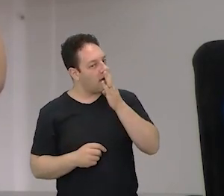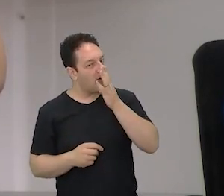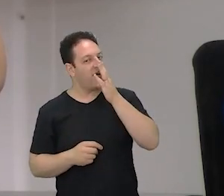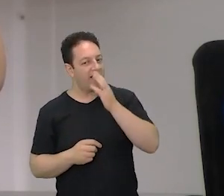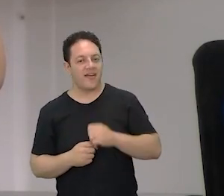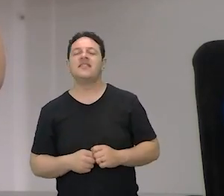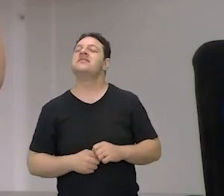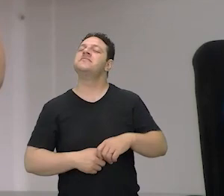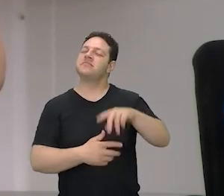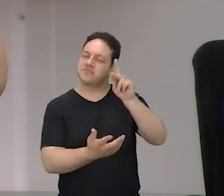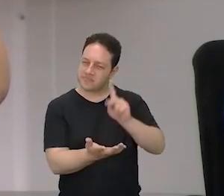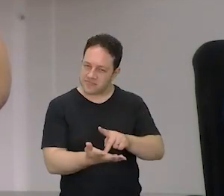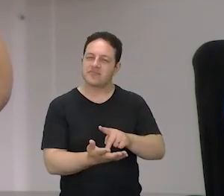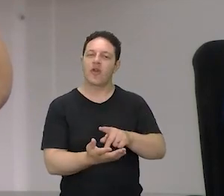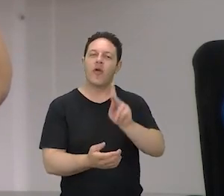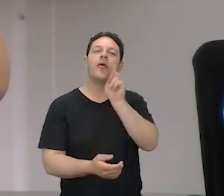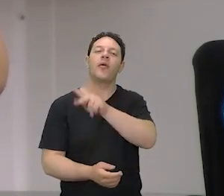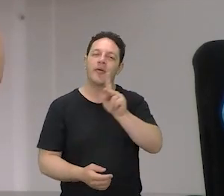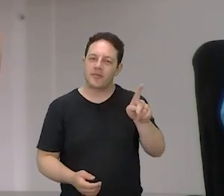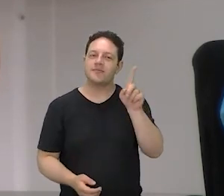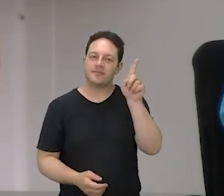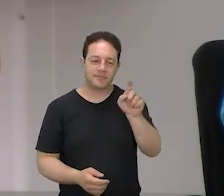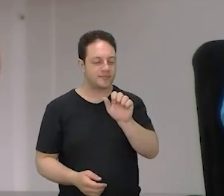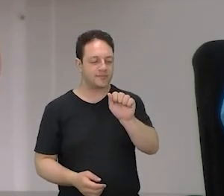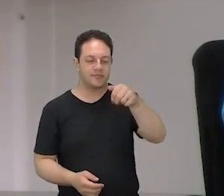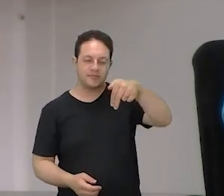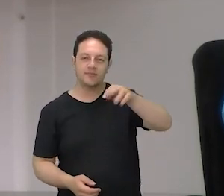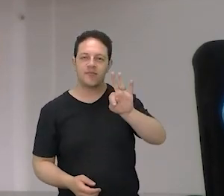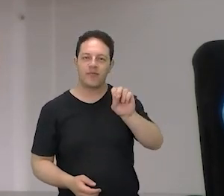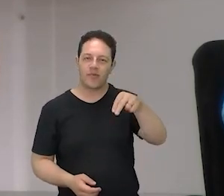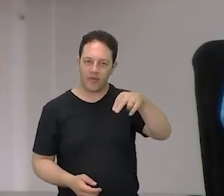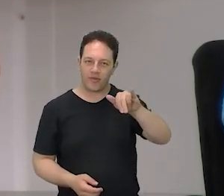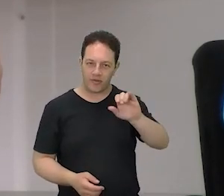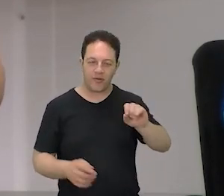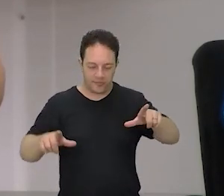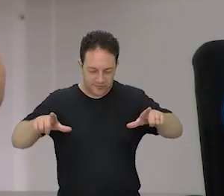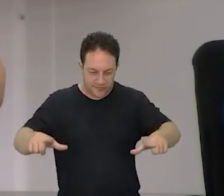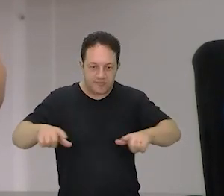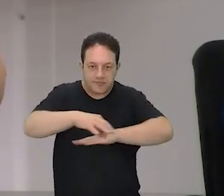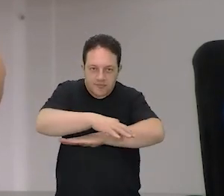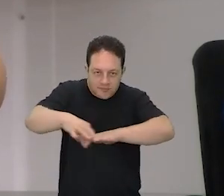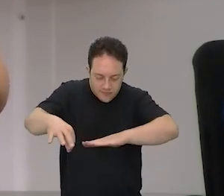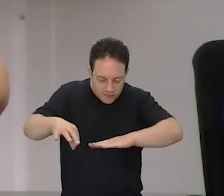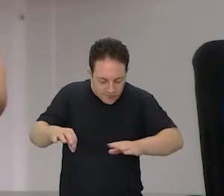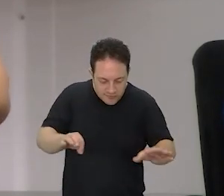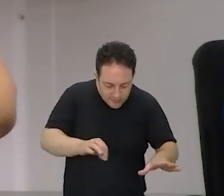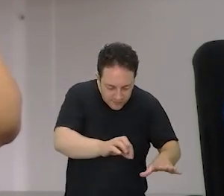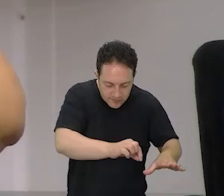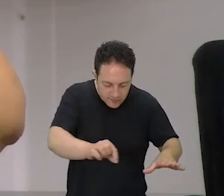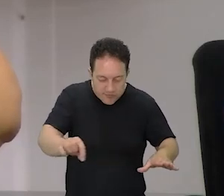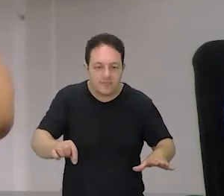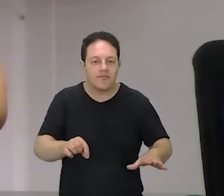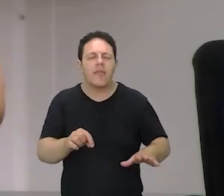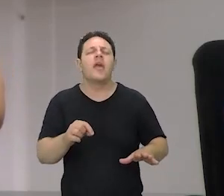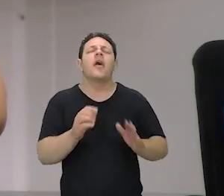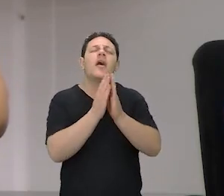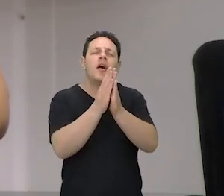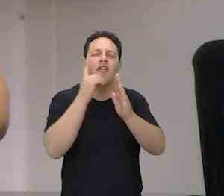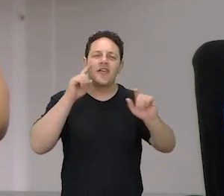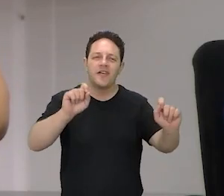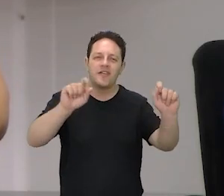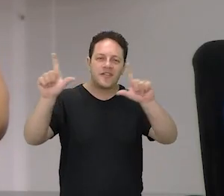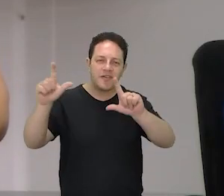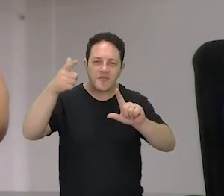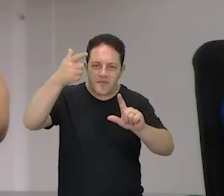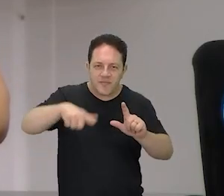professor Antônio, na planta baixa, porque ele desenvolve... Vou pedir para o Vanderlei já passar mais